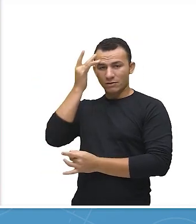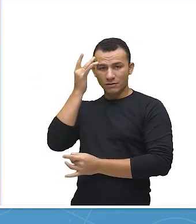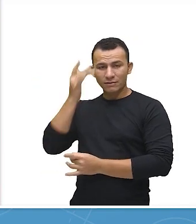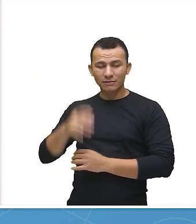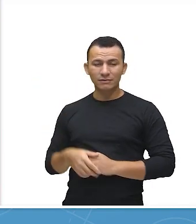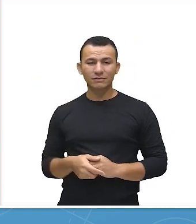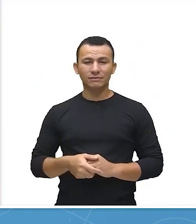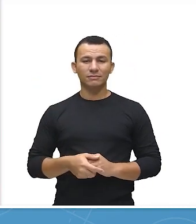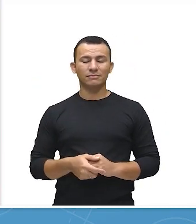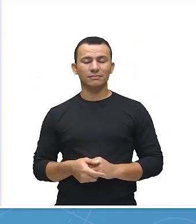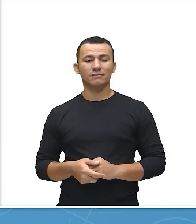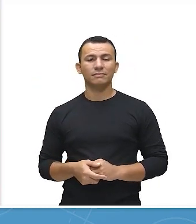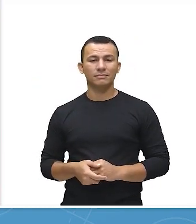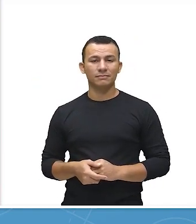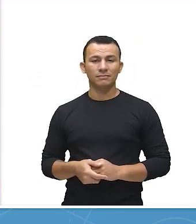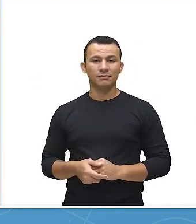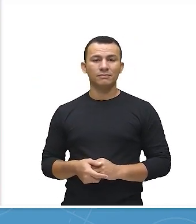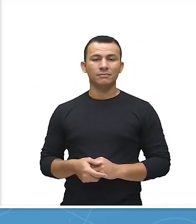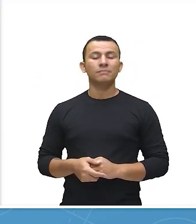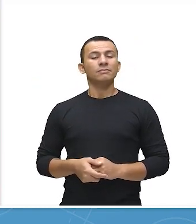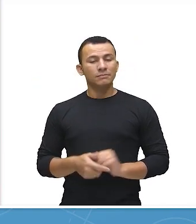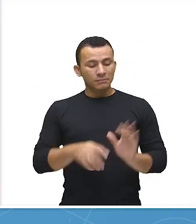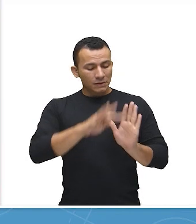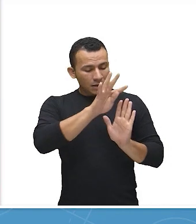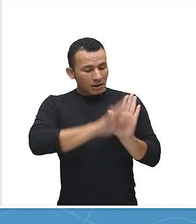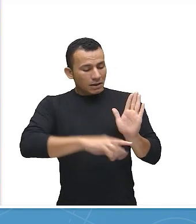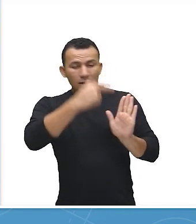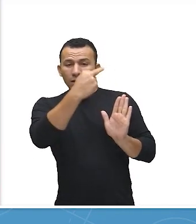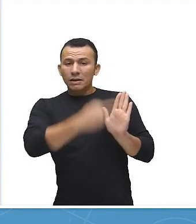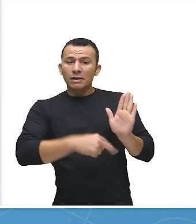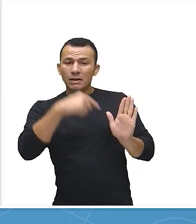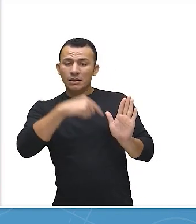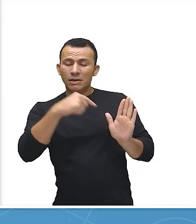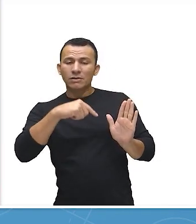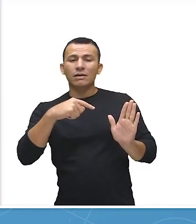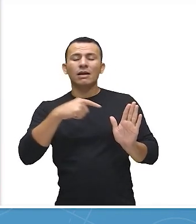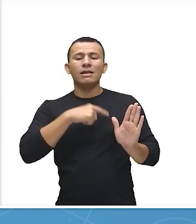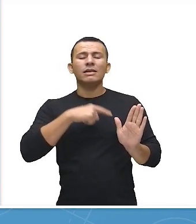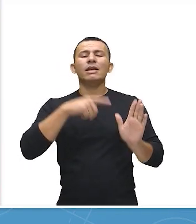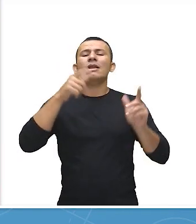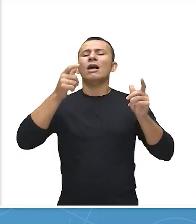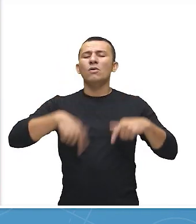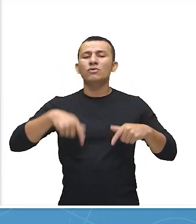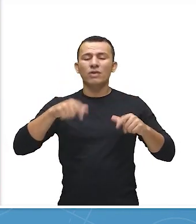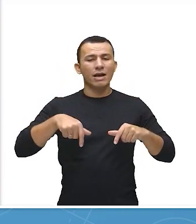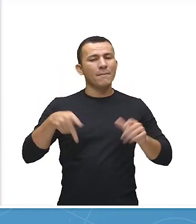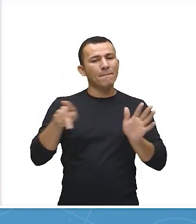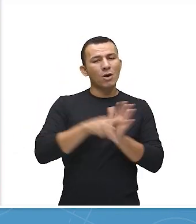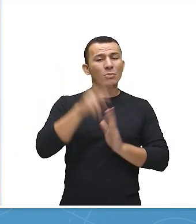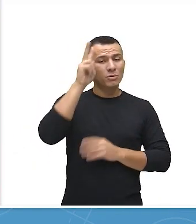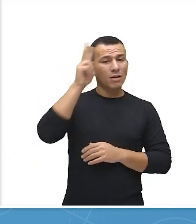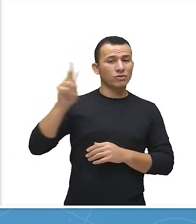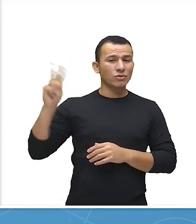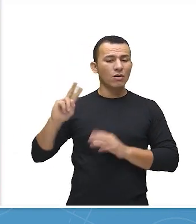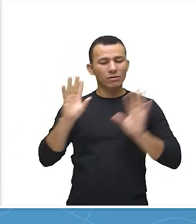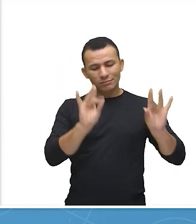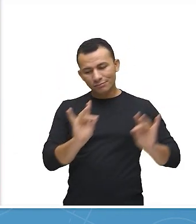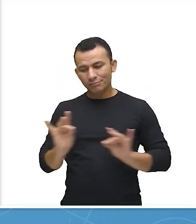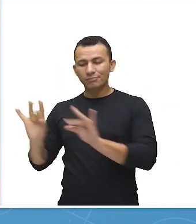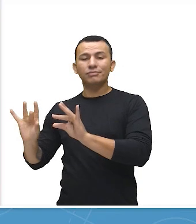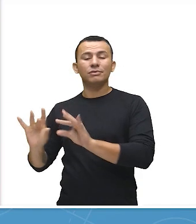né? Apesar desse texto, ele ser tirado de um texto narrativo. Por quê? Porque a narração